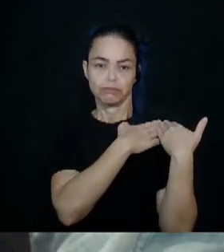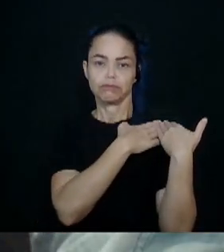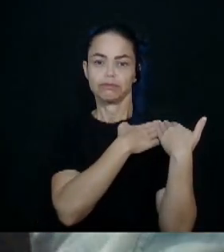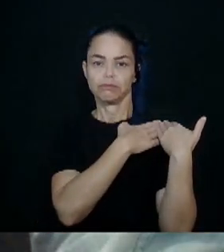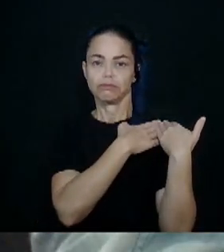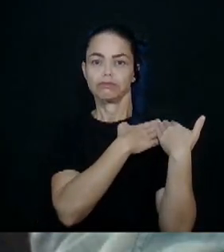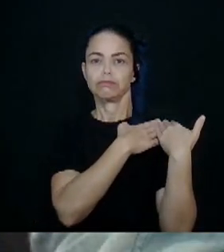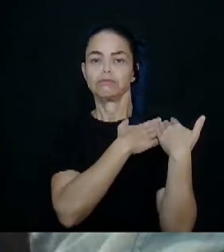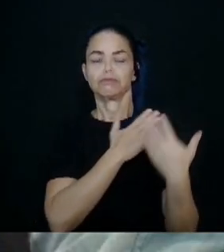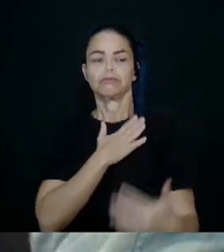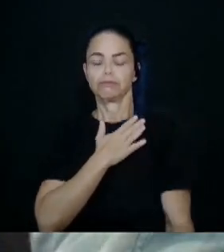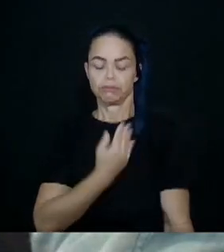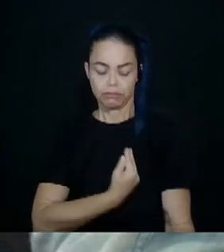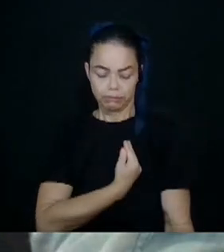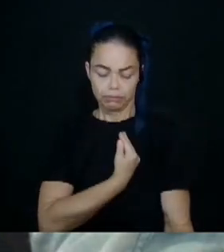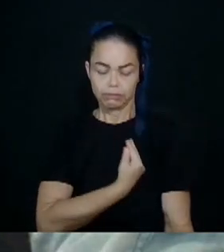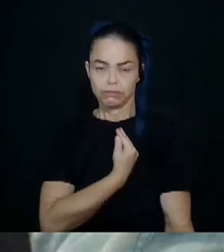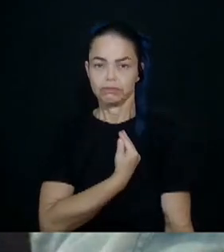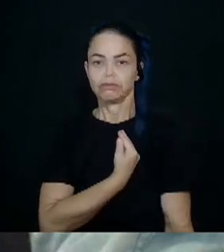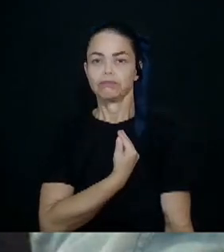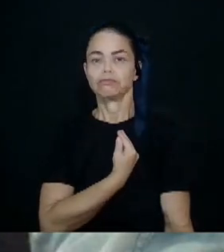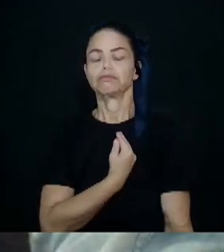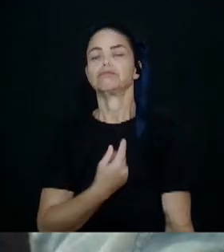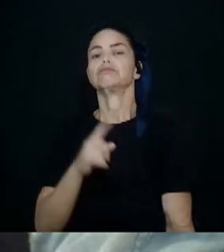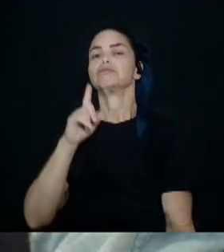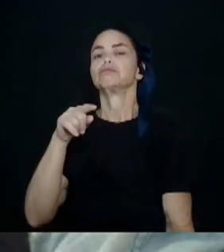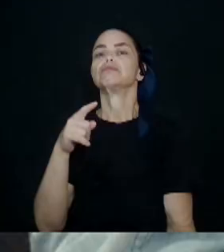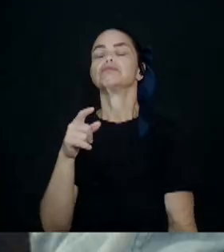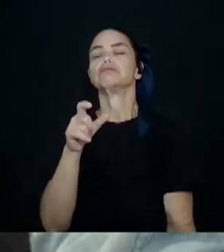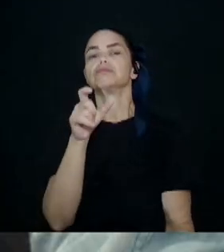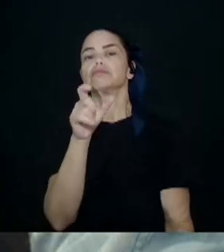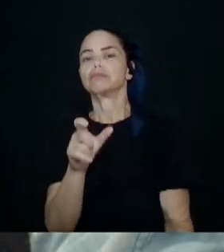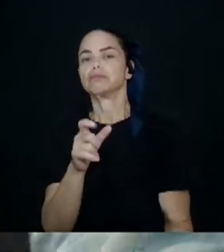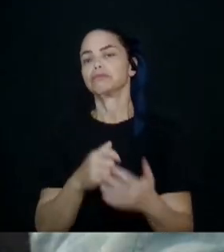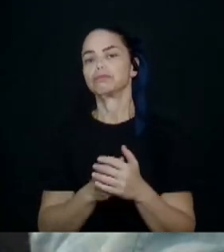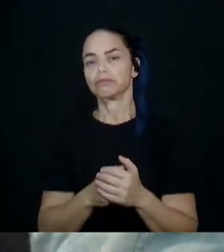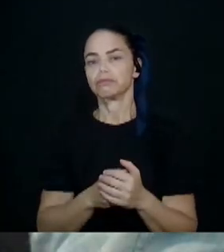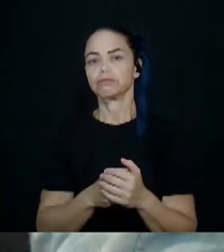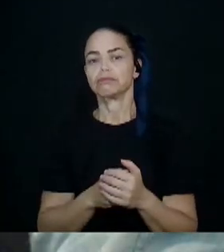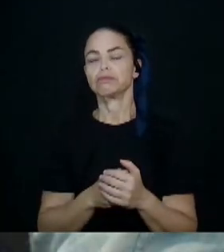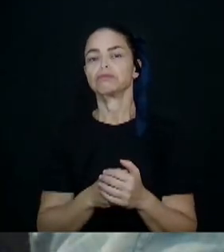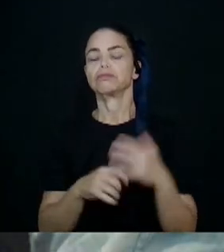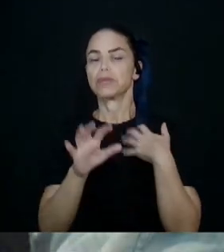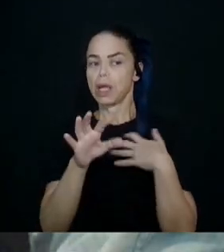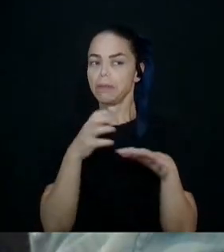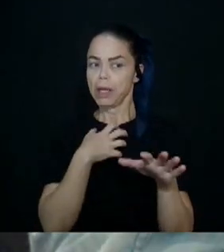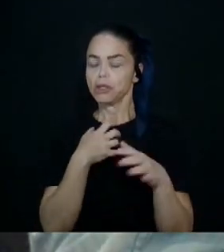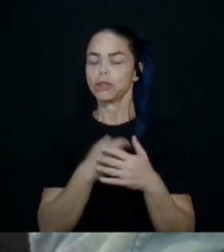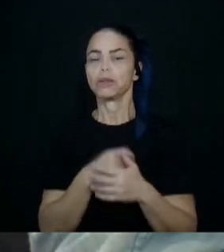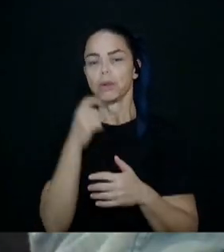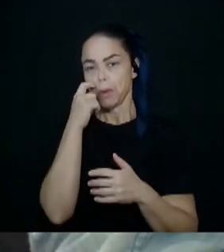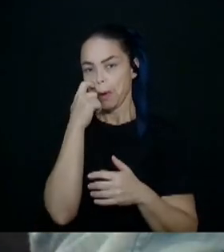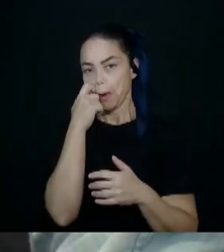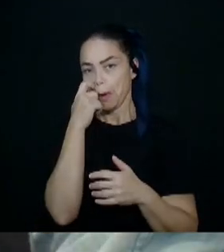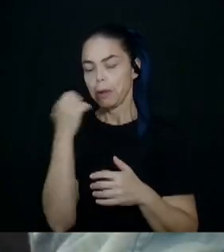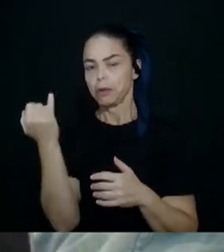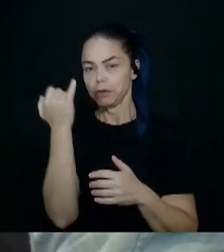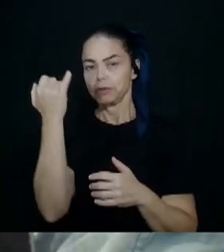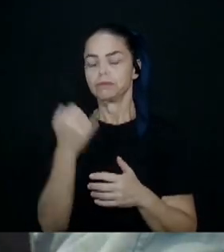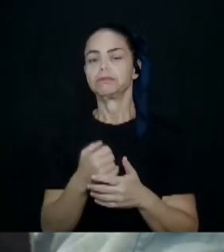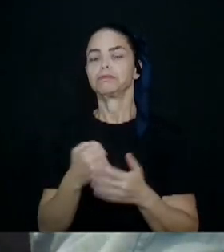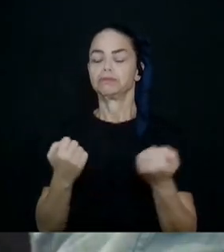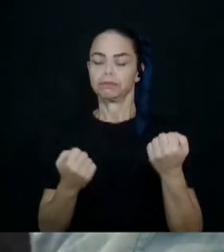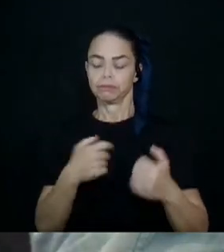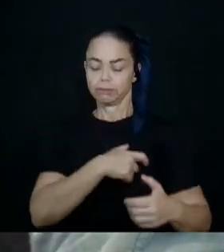pela minha vida, né, e também pela vida do próximo. Então, é extremamente importante. Quando a gente entra dentro do veículo, a gente tem,